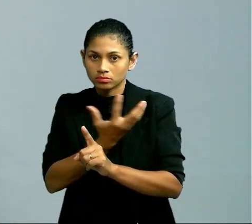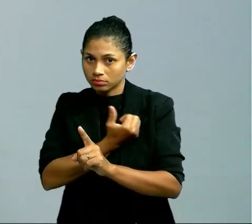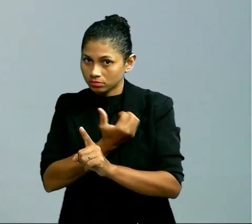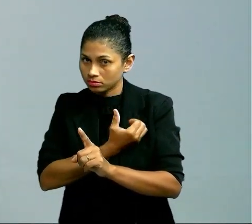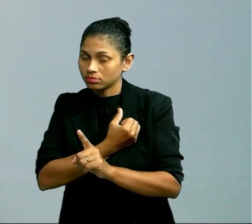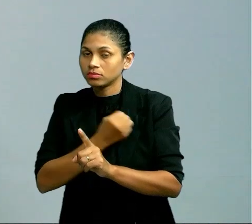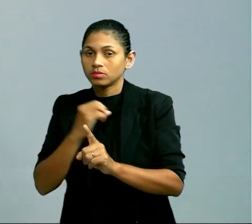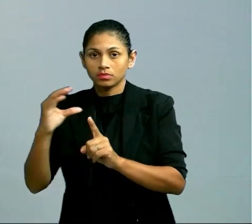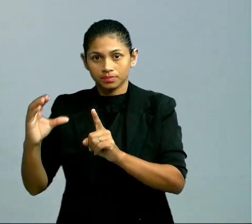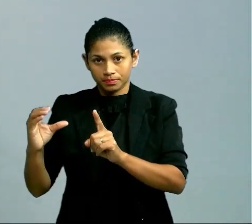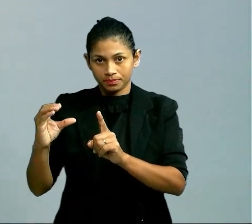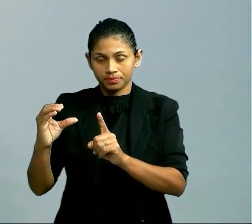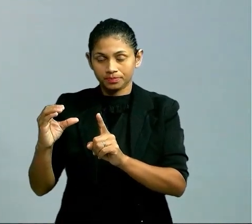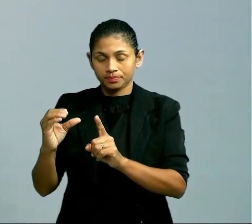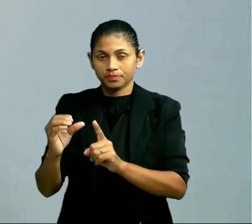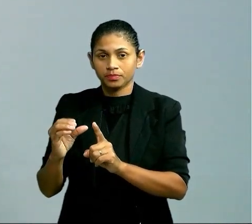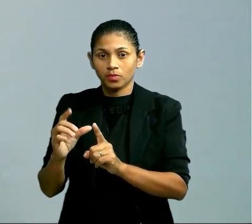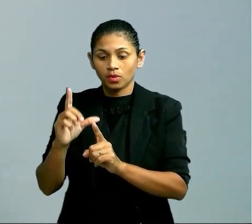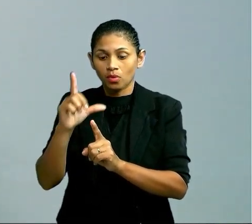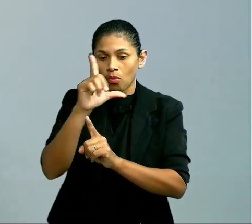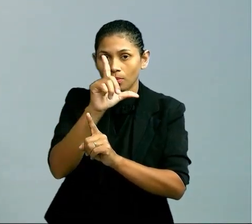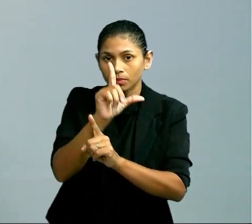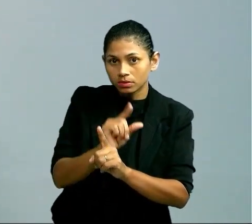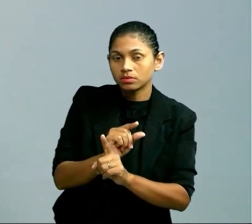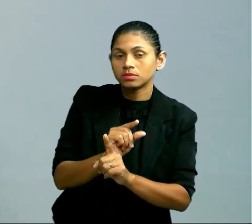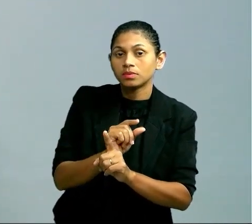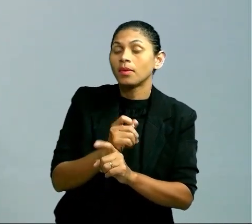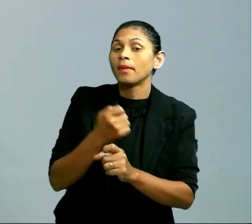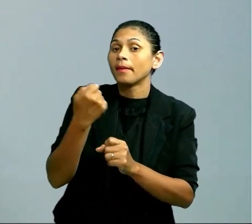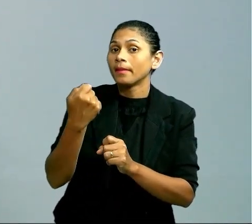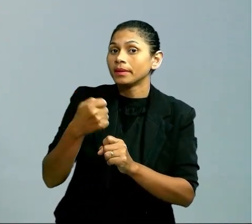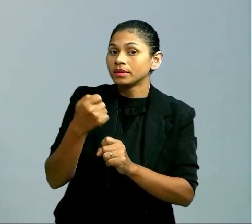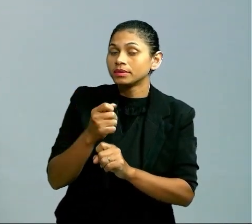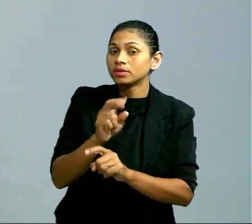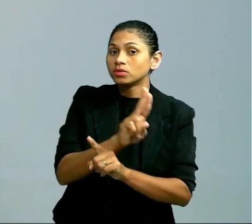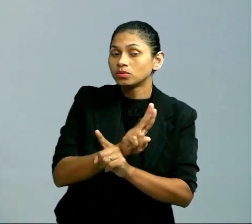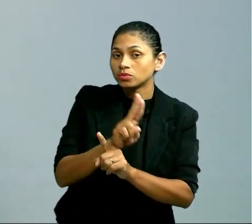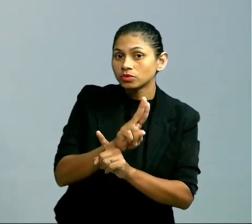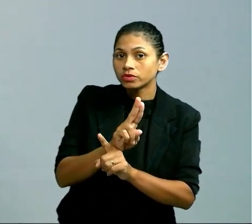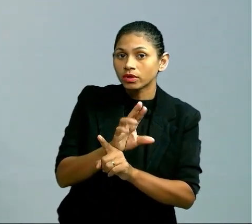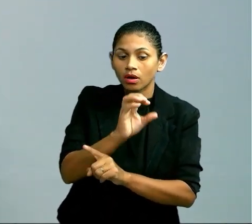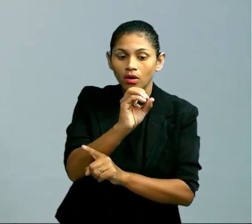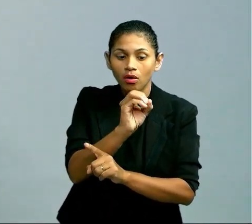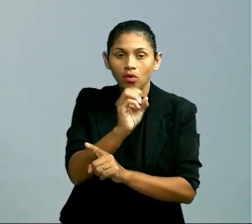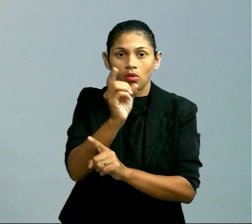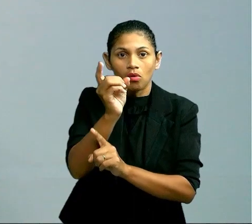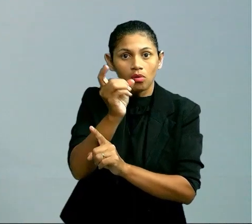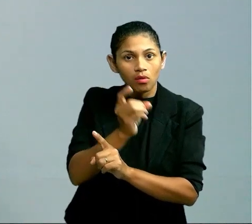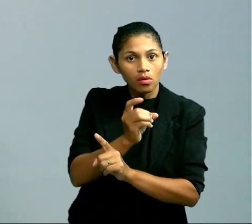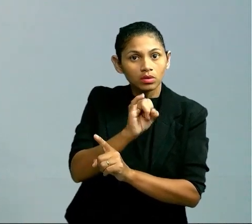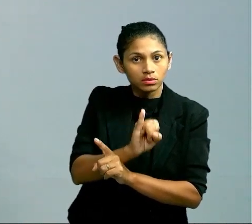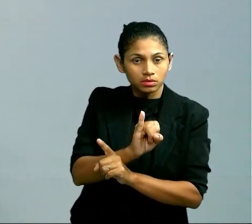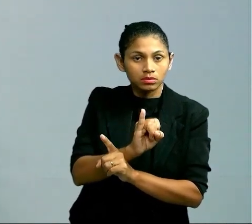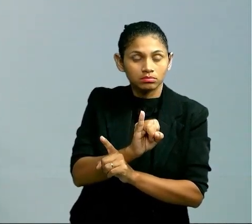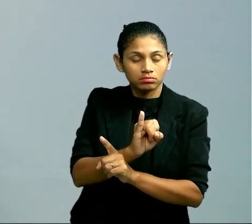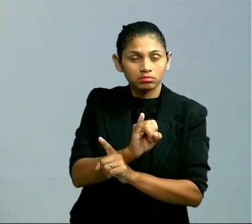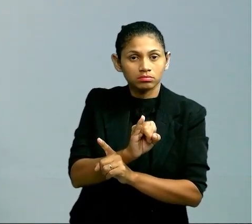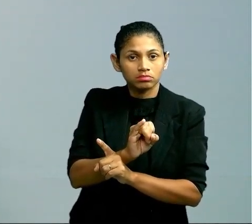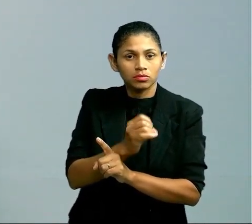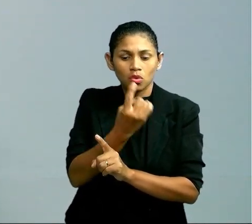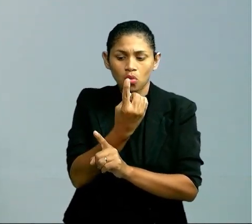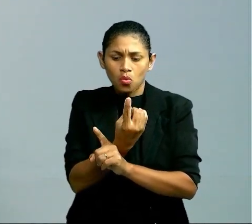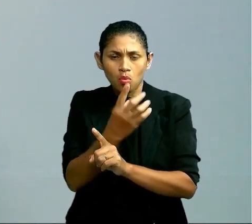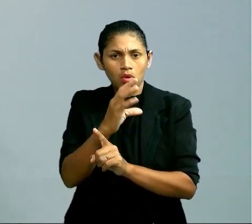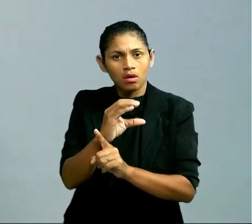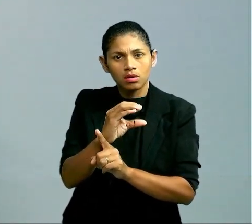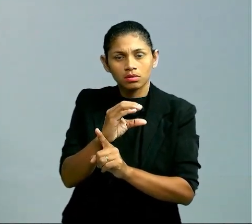menor quantidade de carbonos, pessoal, nós vamos usar o sufixo ox. Então, por exemplo, se eu tenho um carbono apenas, eu vou usar o prefixo